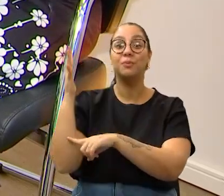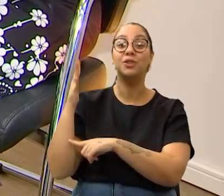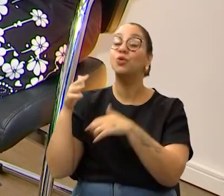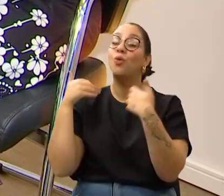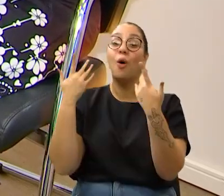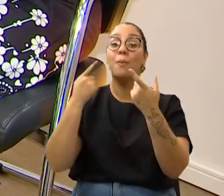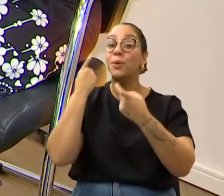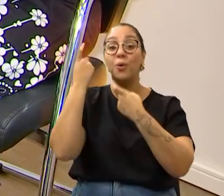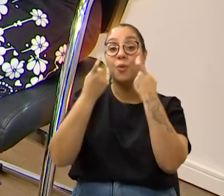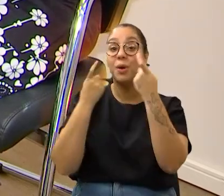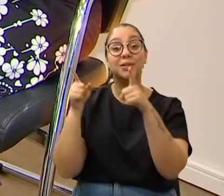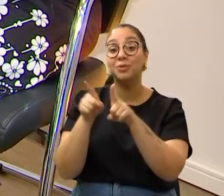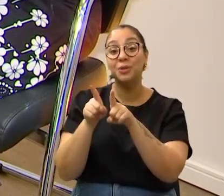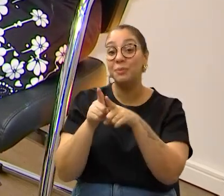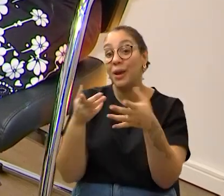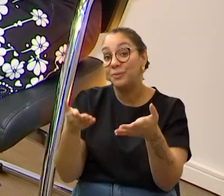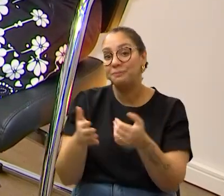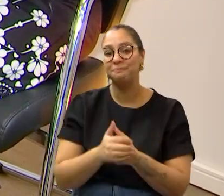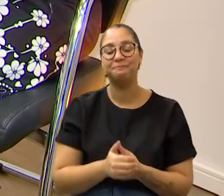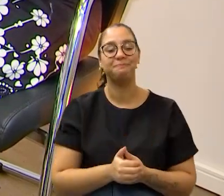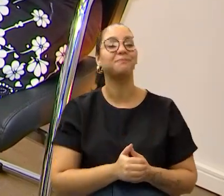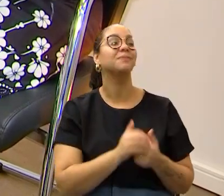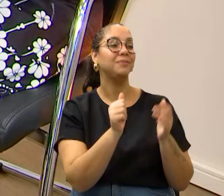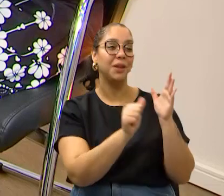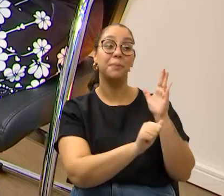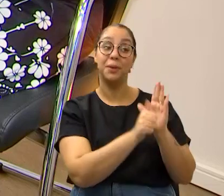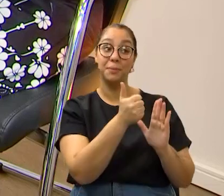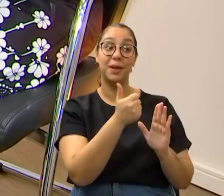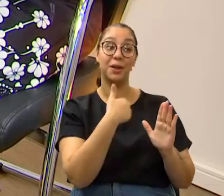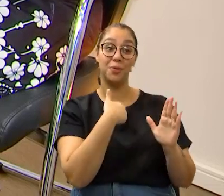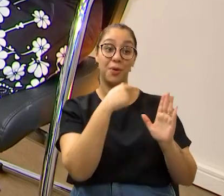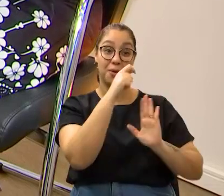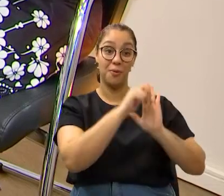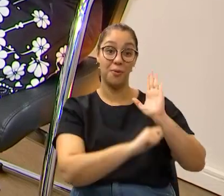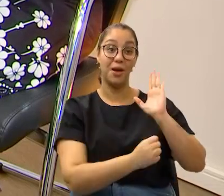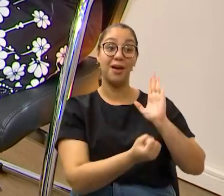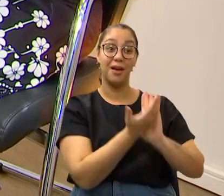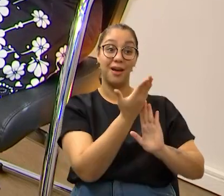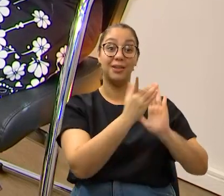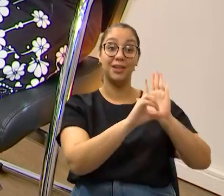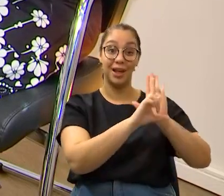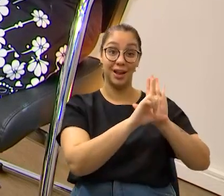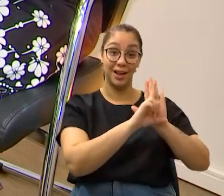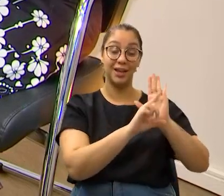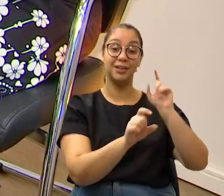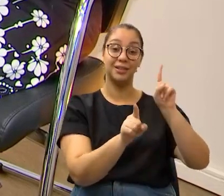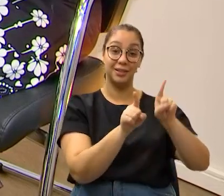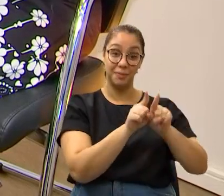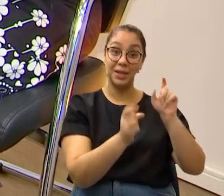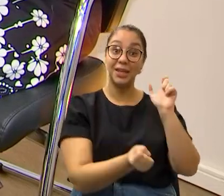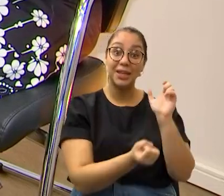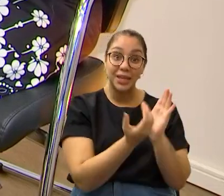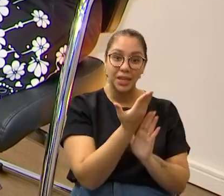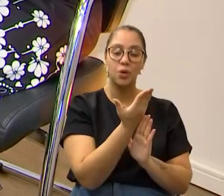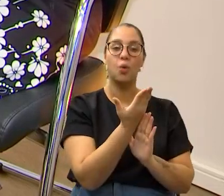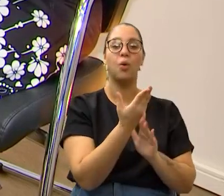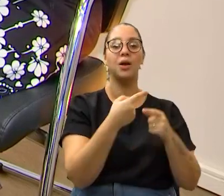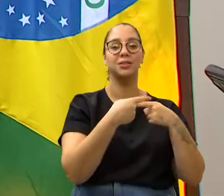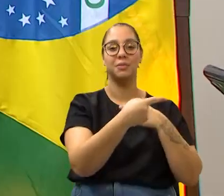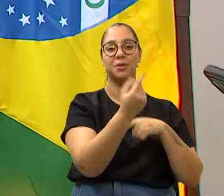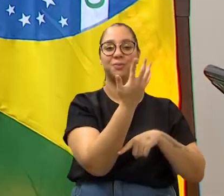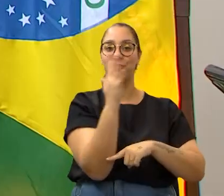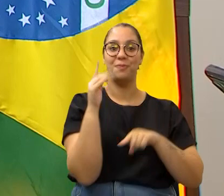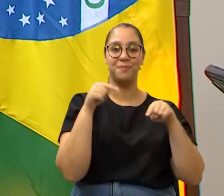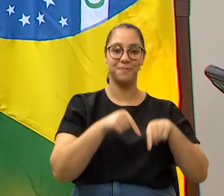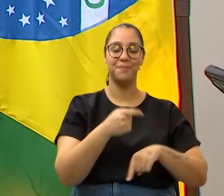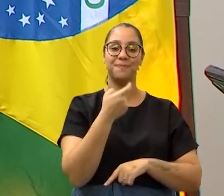Que preocupação também, Rossini. Bem, primeiro, e sou também o autor da lei que instituiu a Semana do Meio Ambiente em Campinas, né?